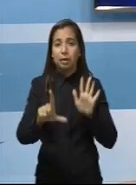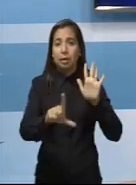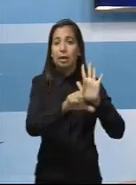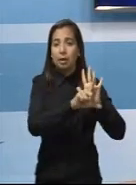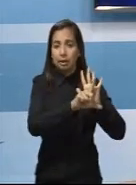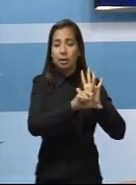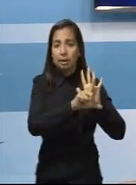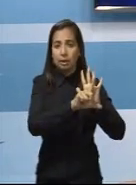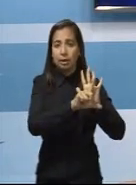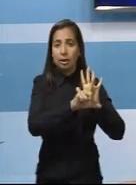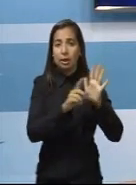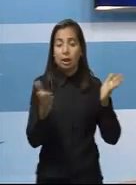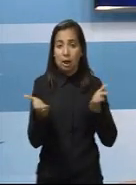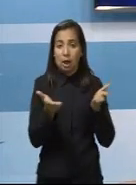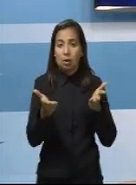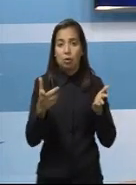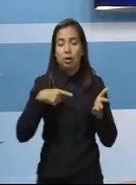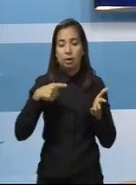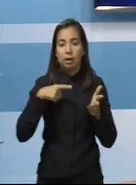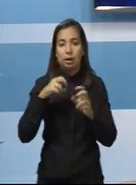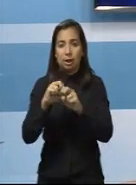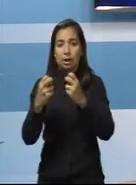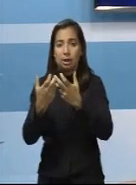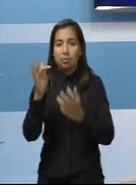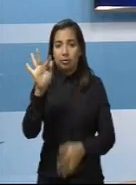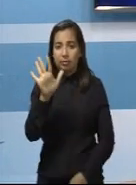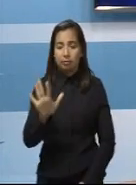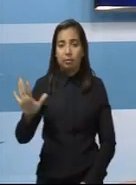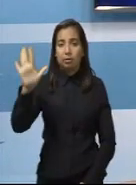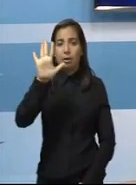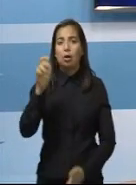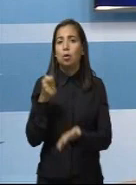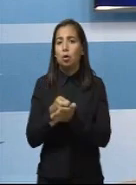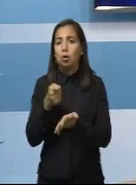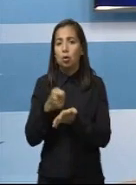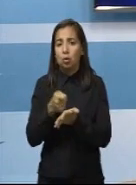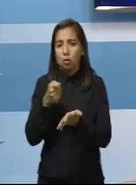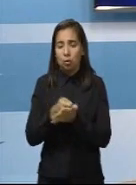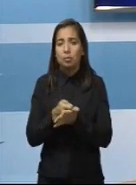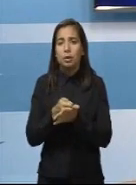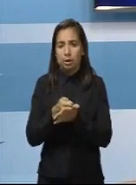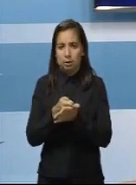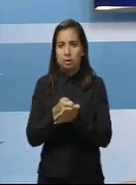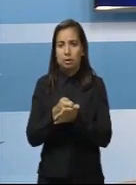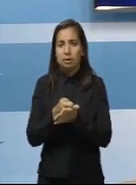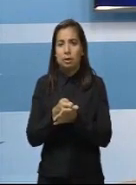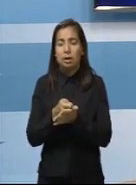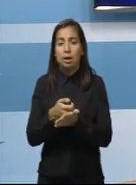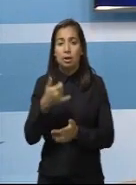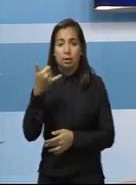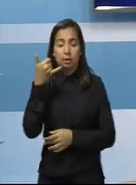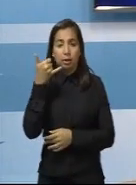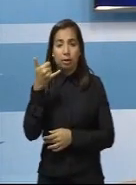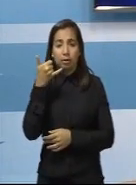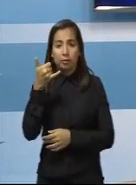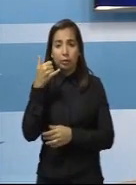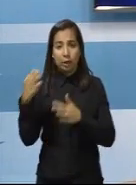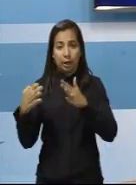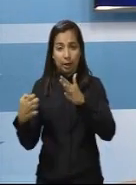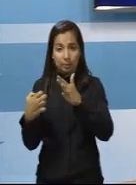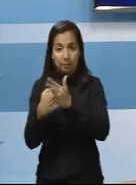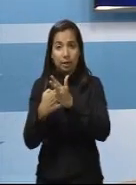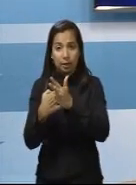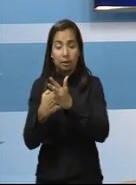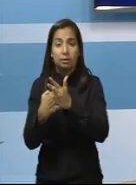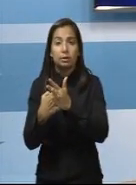lei que agora está tramitando na Câmara Federal, que obriga a que as companhias de telefonia instalem